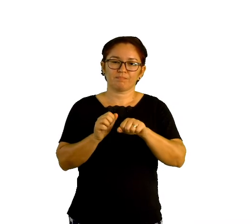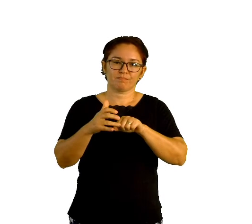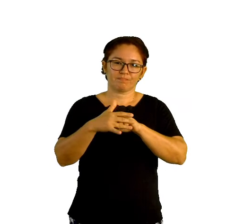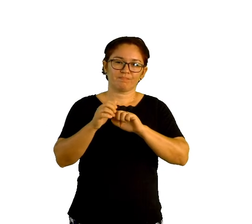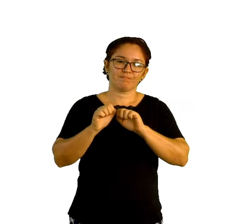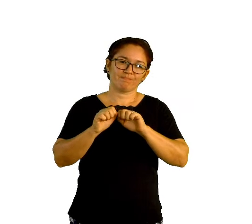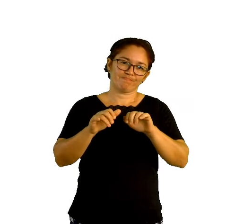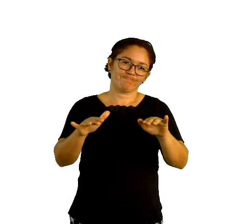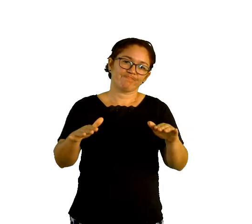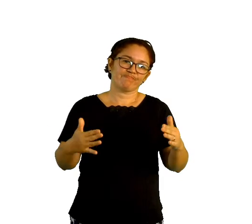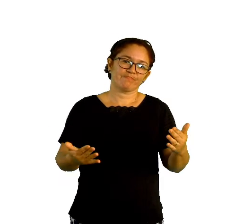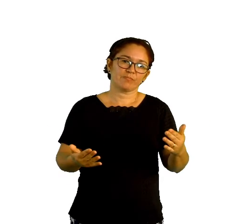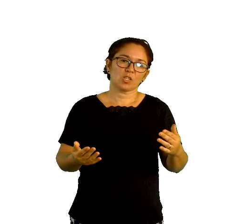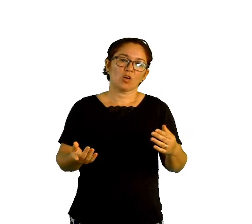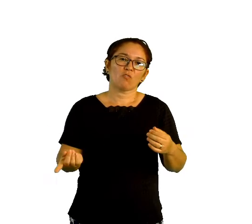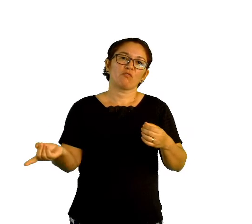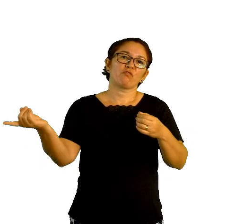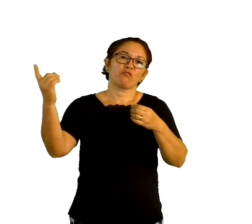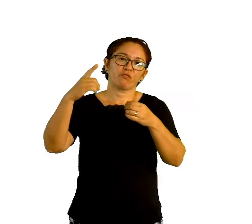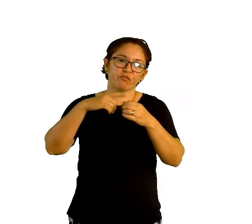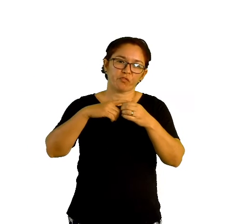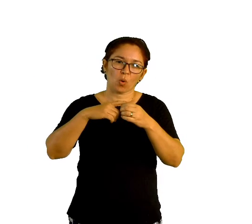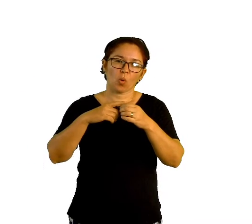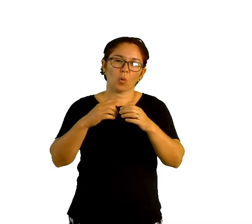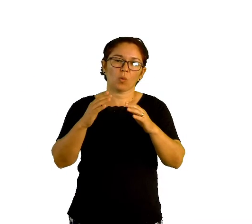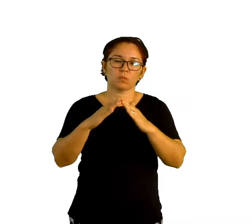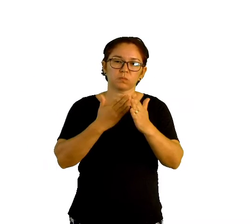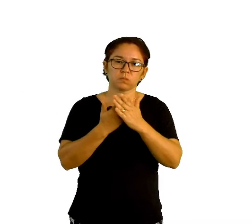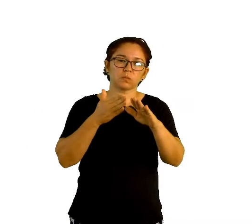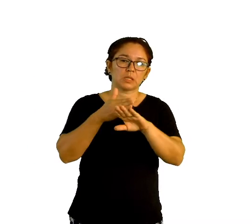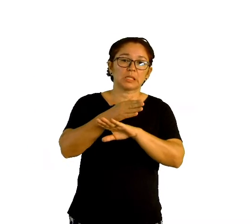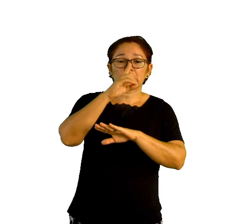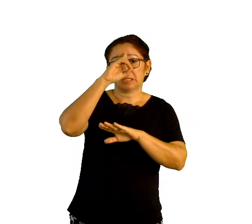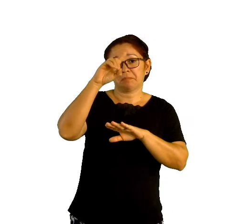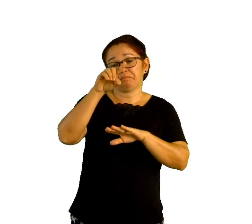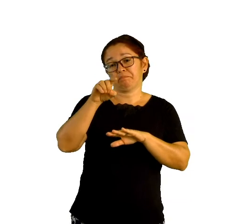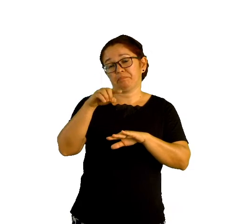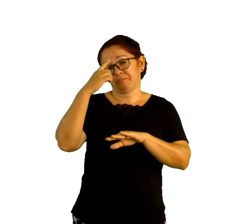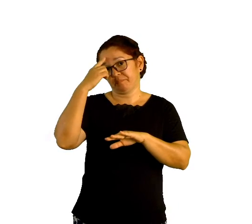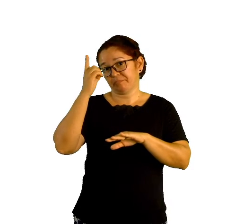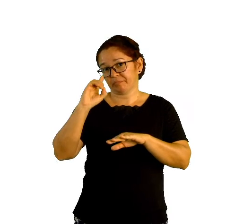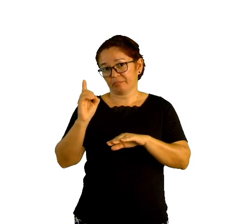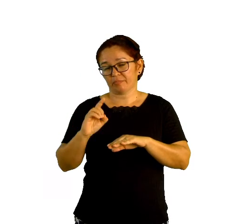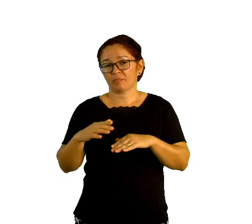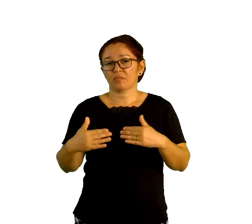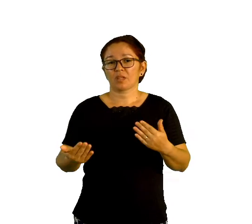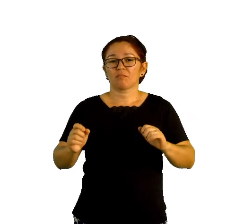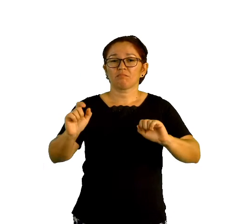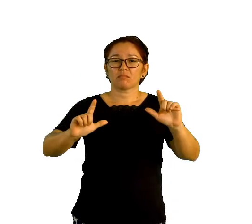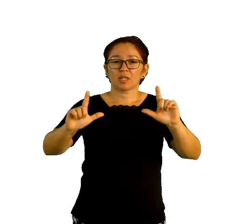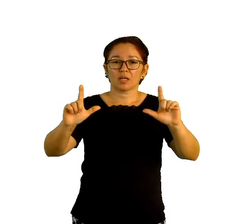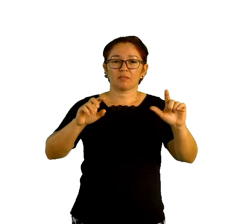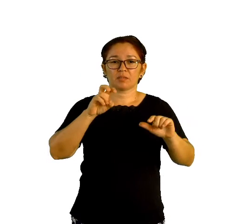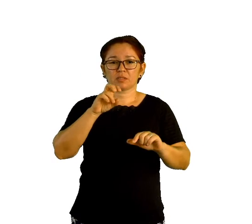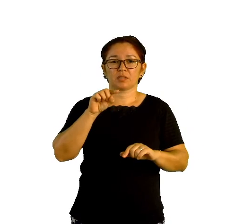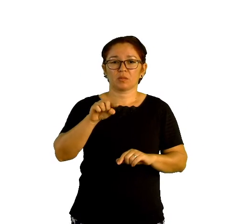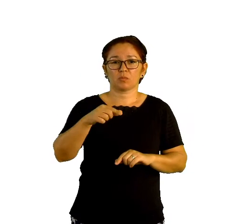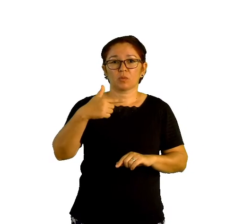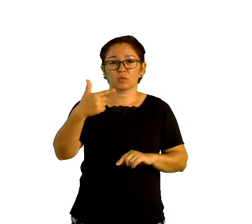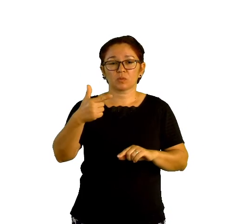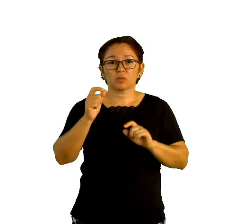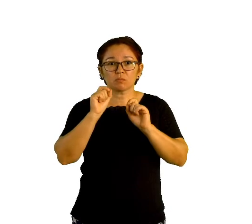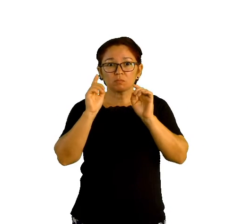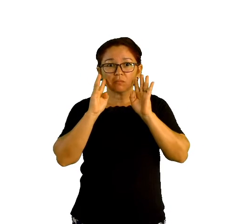previsão de retorno. Além do conteúdo na televisão aberta, pelo canal 5.2, os estudantes podem